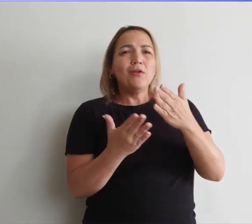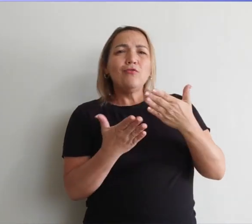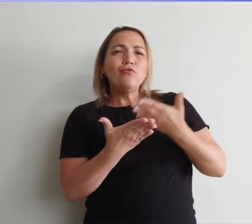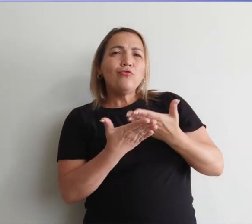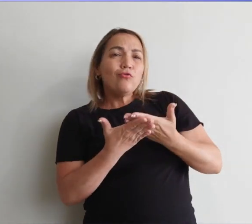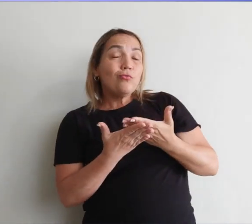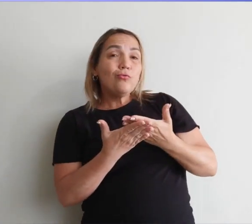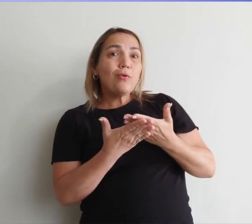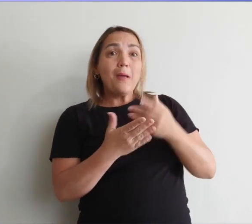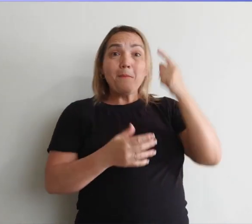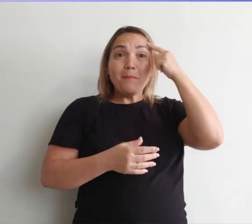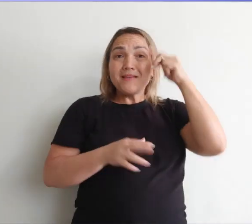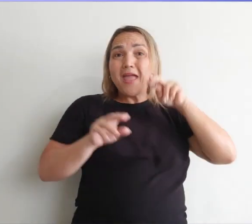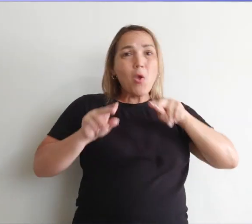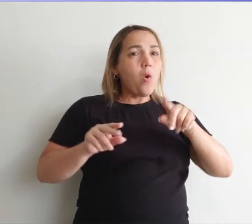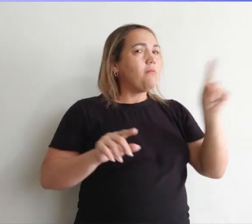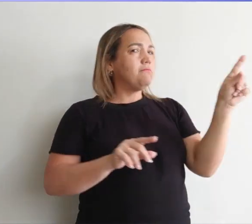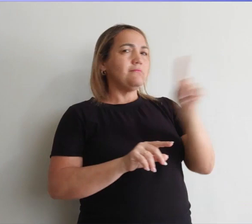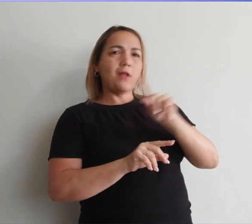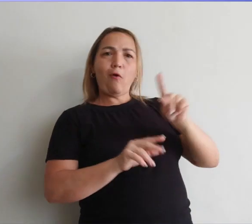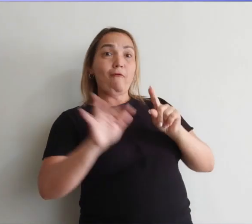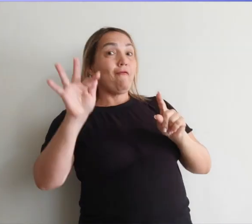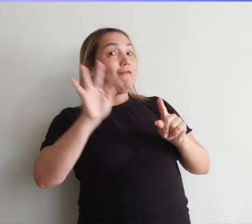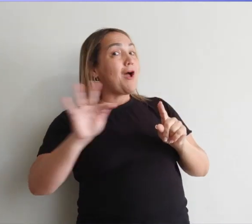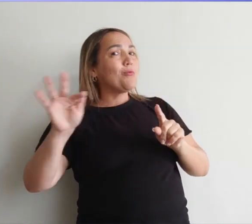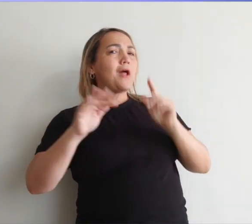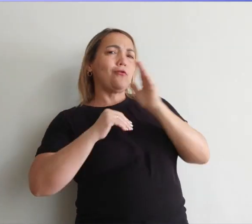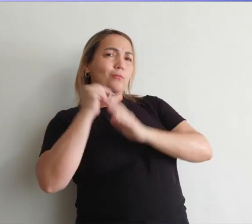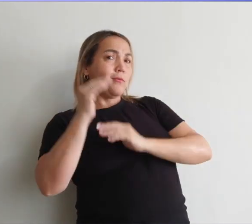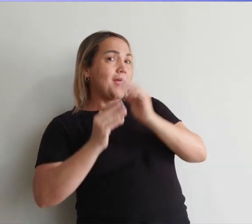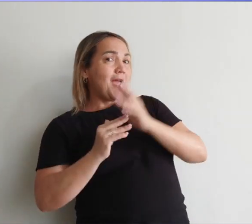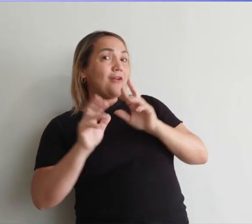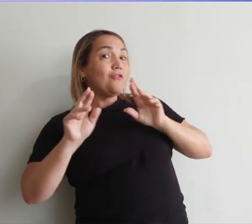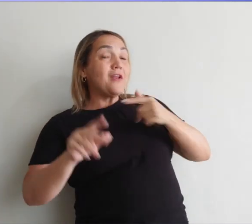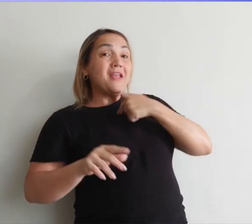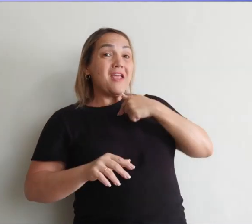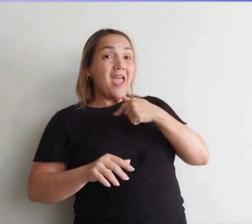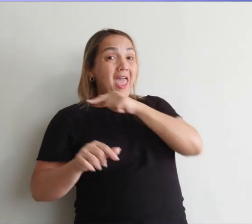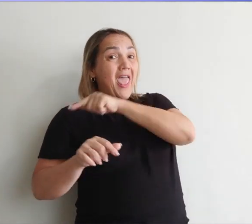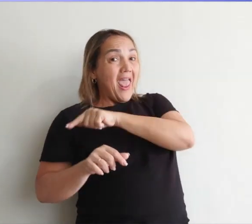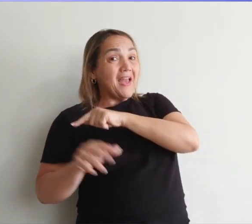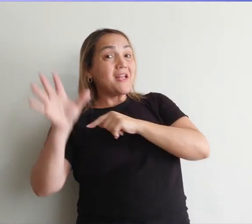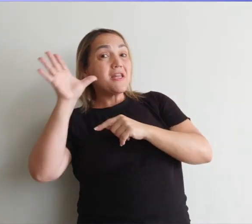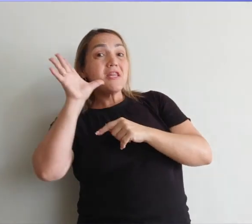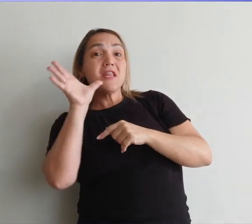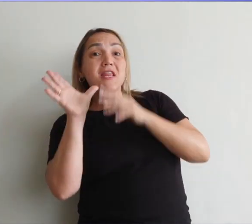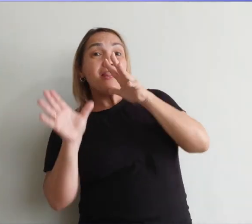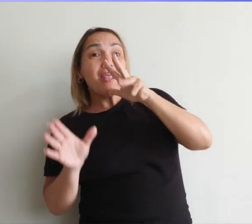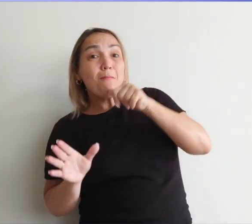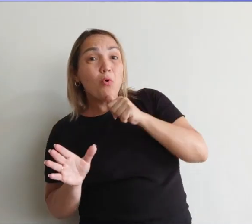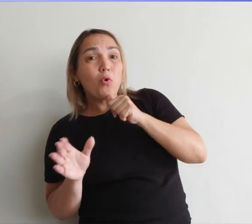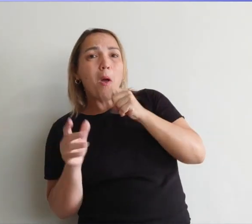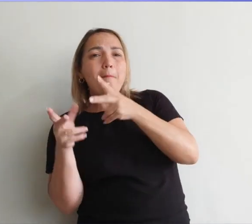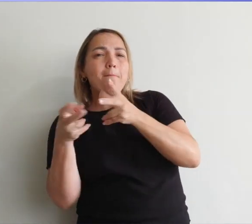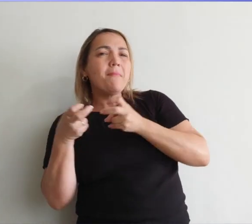é. Já é uma coisa mais profissionalizante. Eu demorei muito a perceber isso. Mas isso também